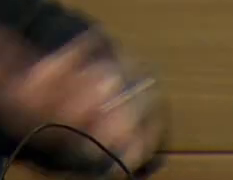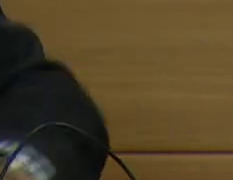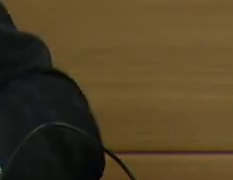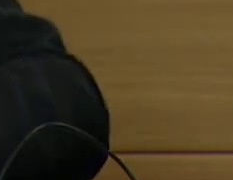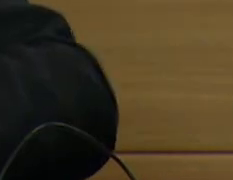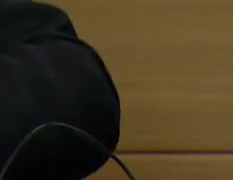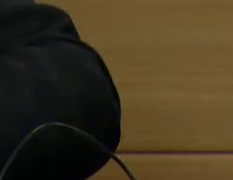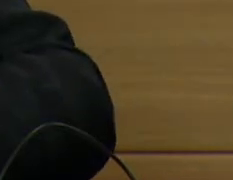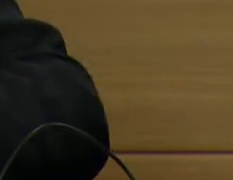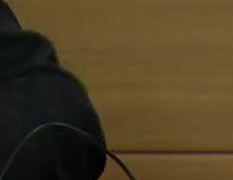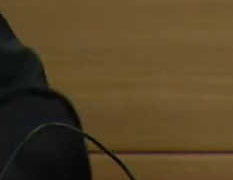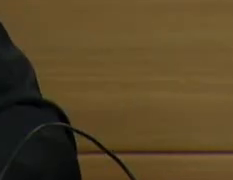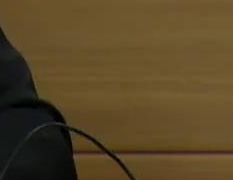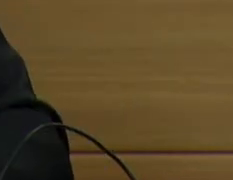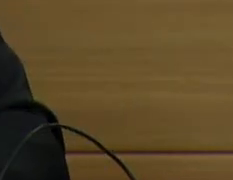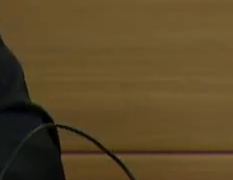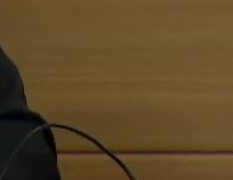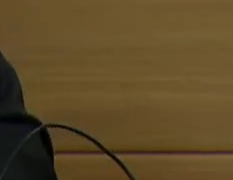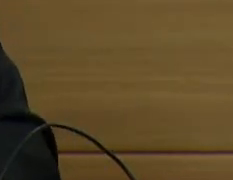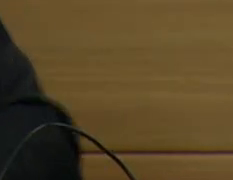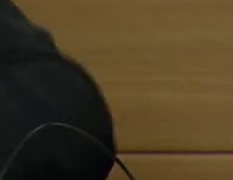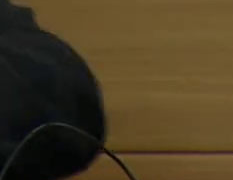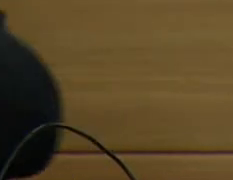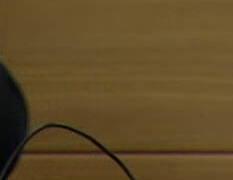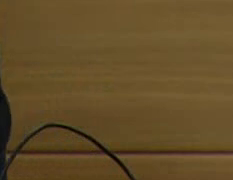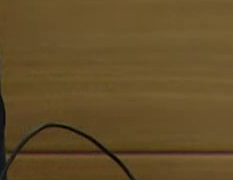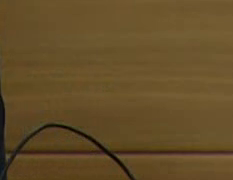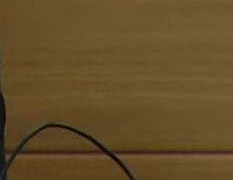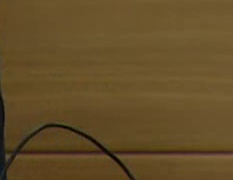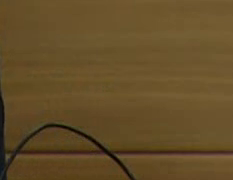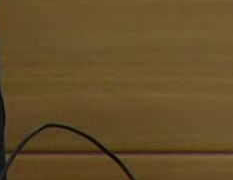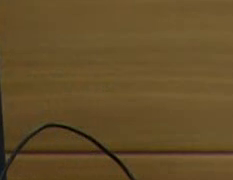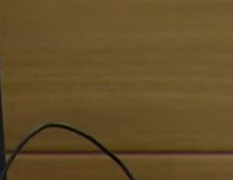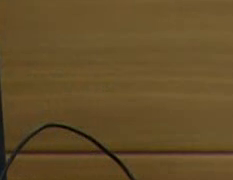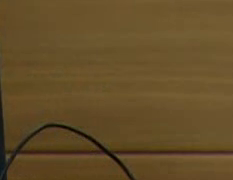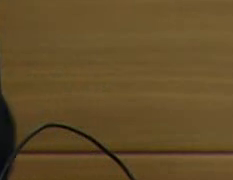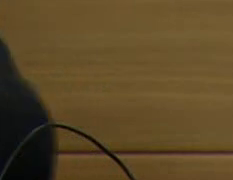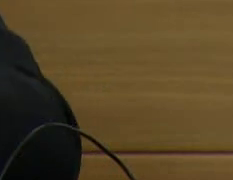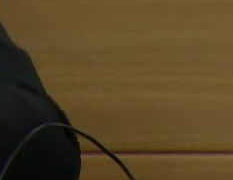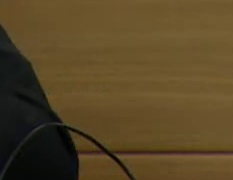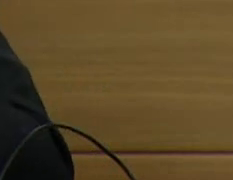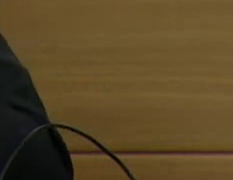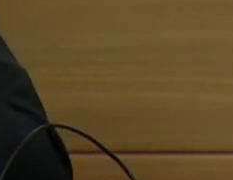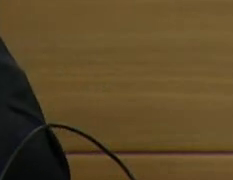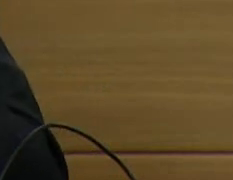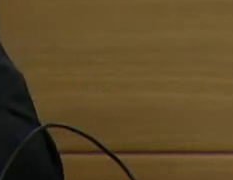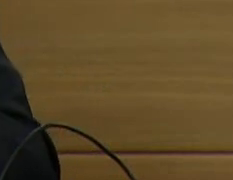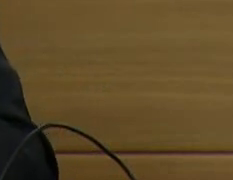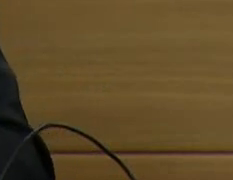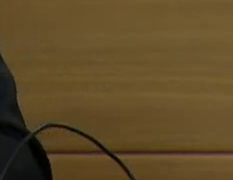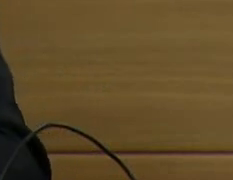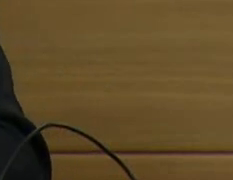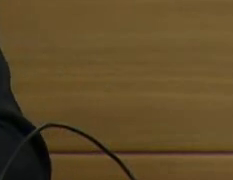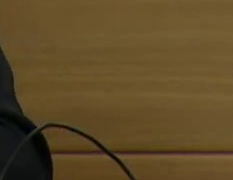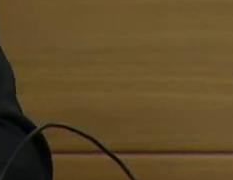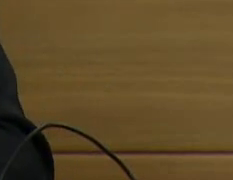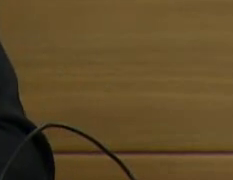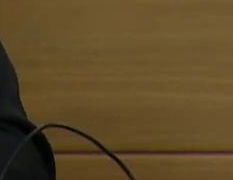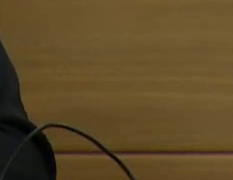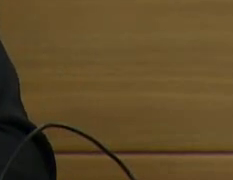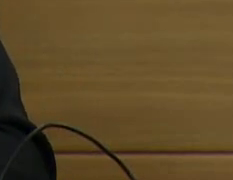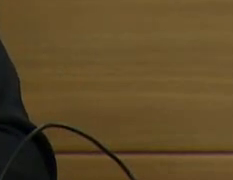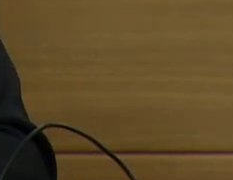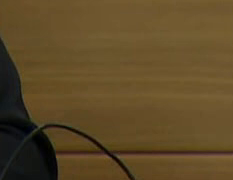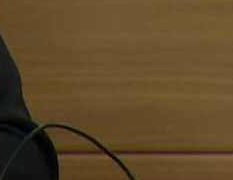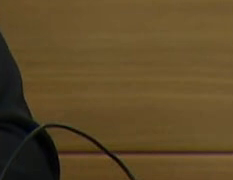comissão. Isso já está no espírito aqui. Isso, os senhores que estão nos assistindo agora, que sabem que. E